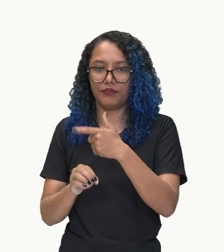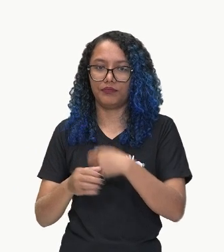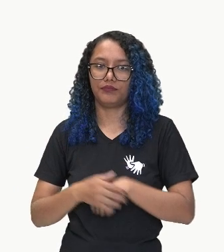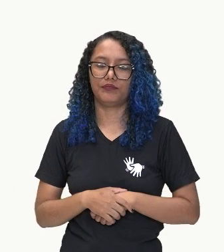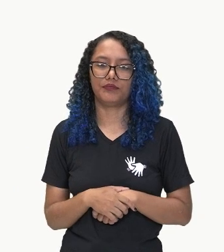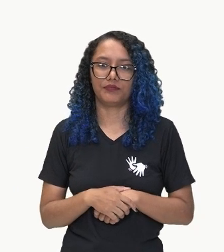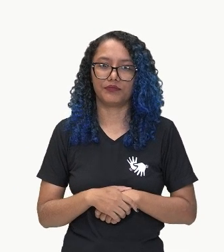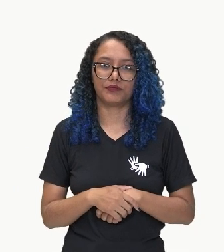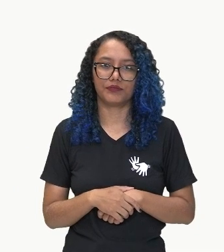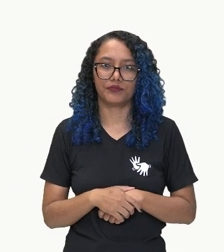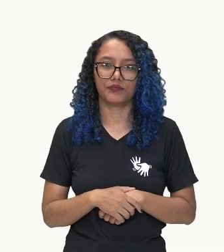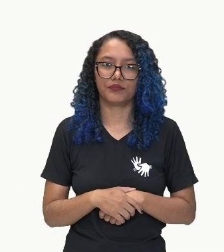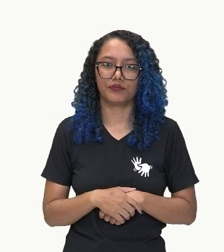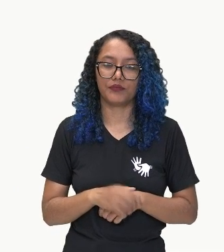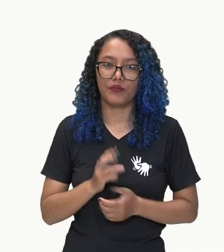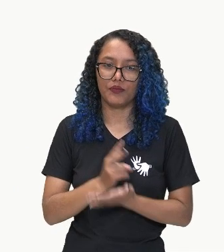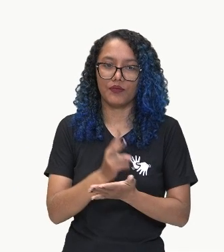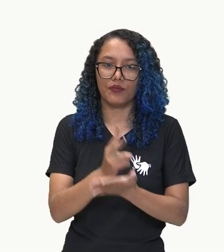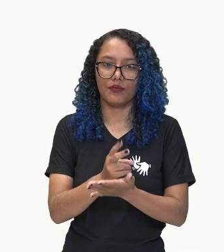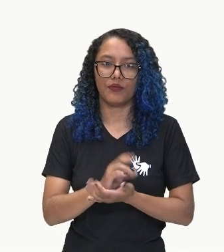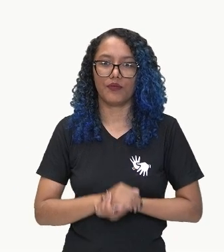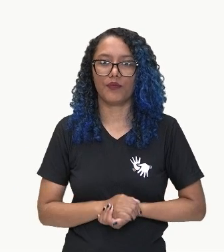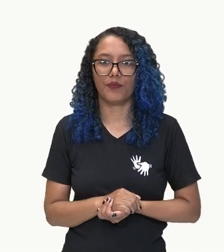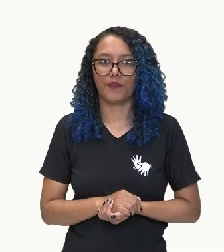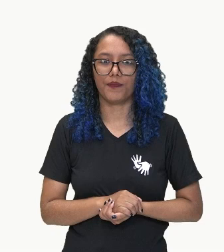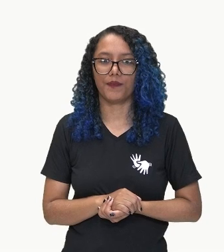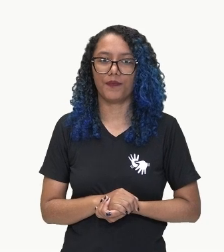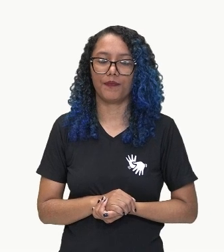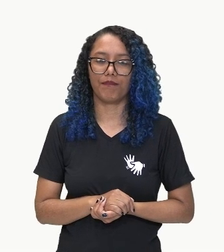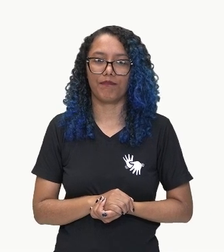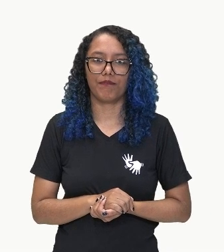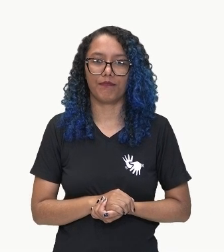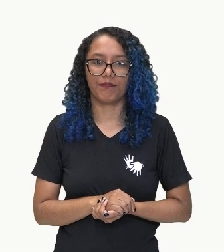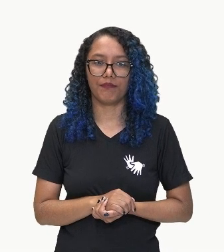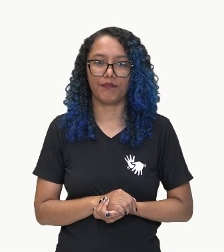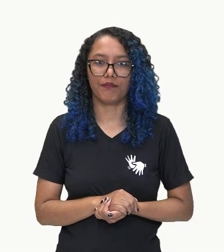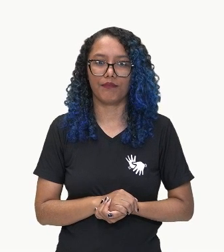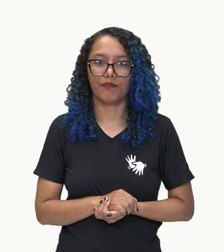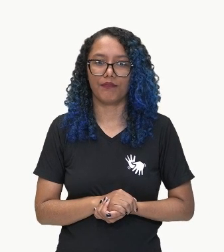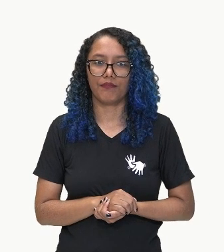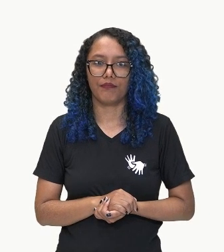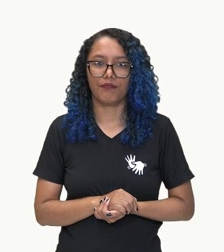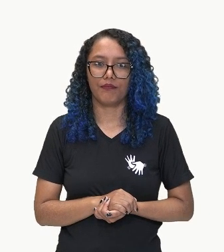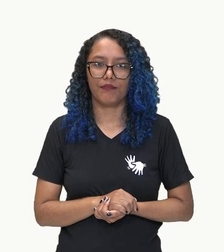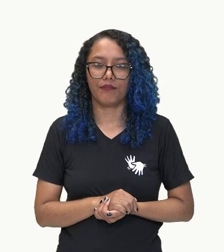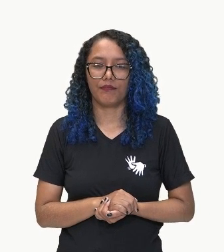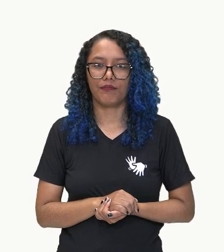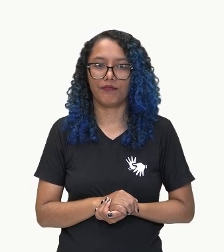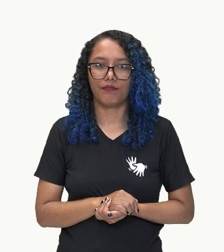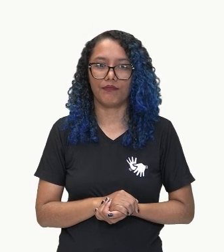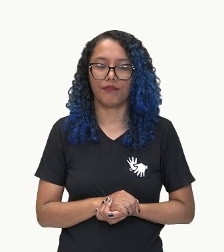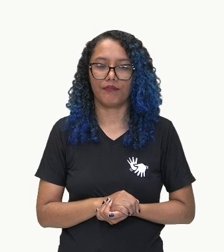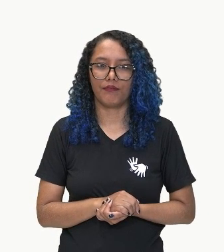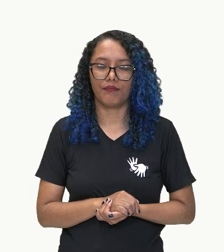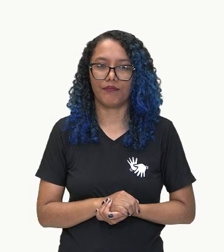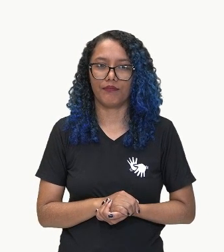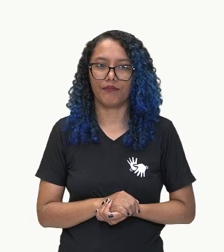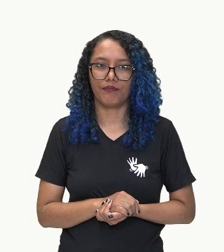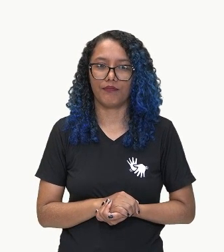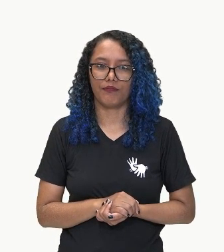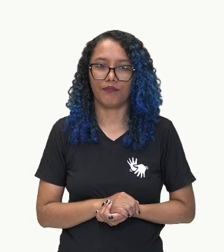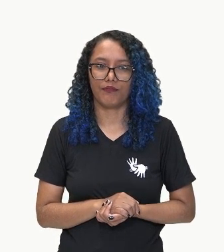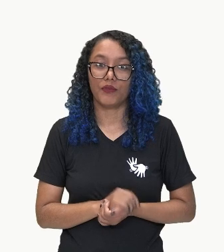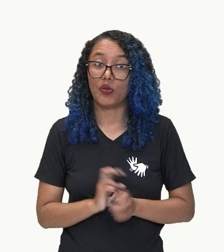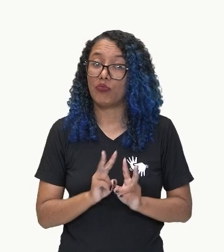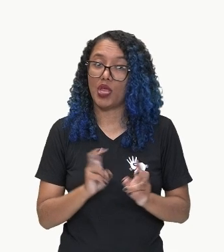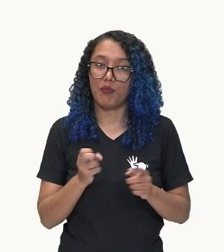25/100. Avançando então aqui, no nosso caso de frações decimais especiais,